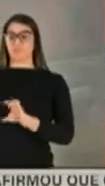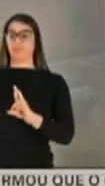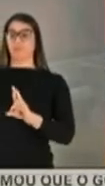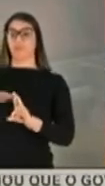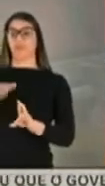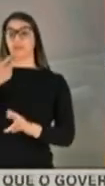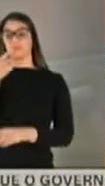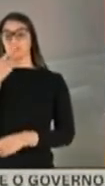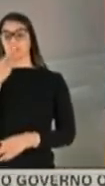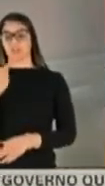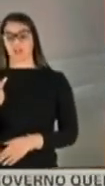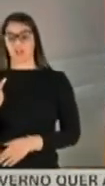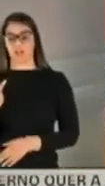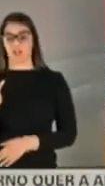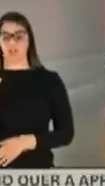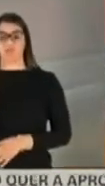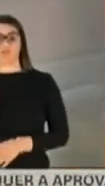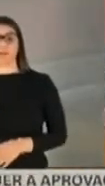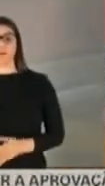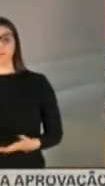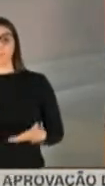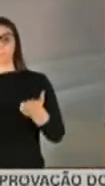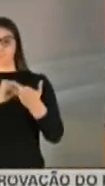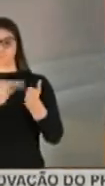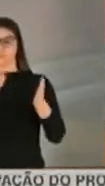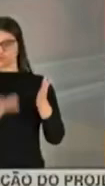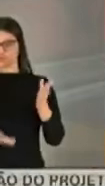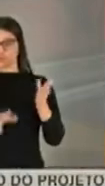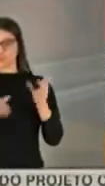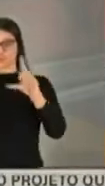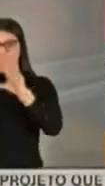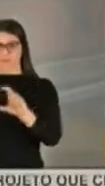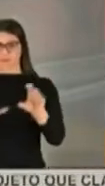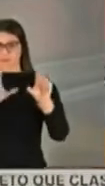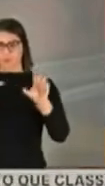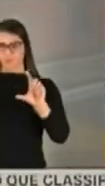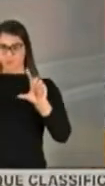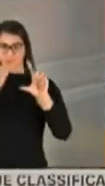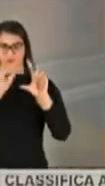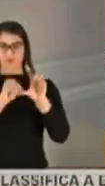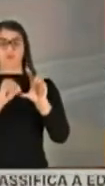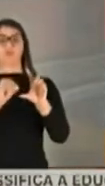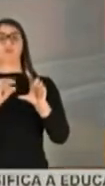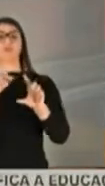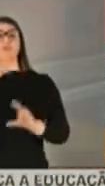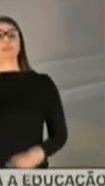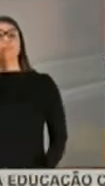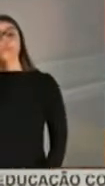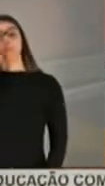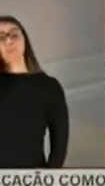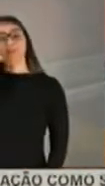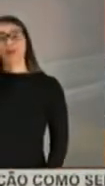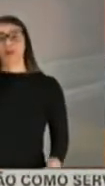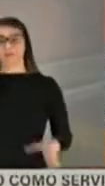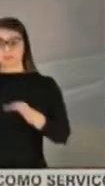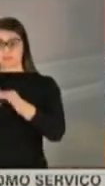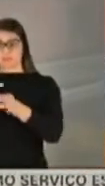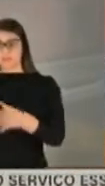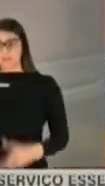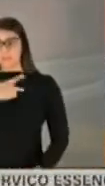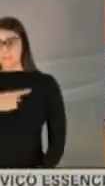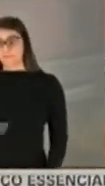dizendo, repostando de um deputado ligado ao presidente